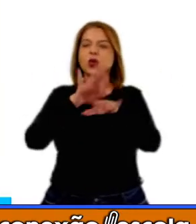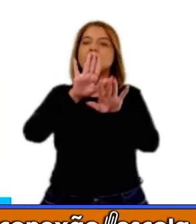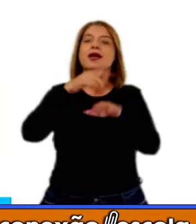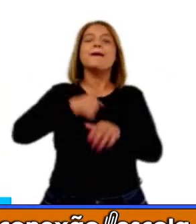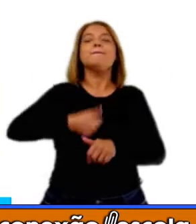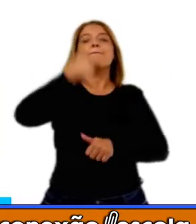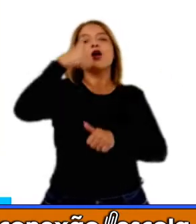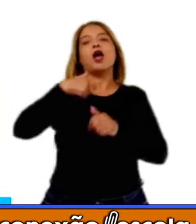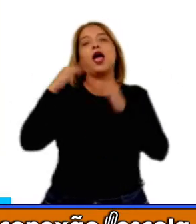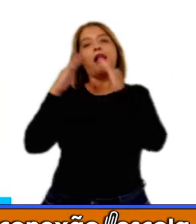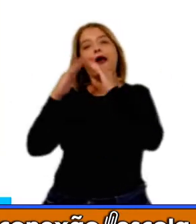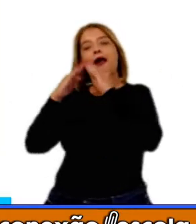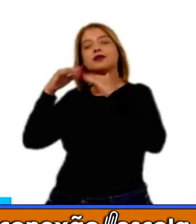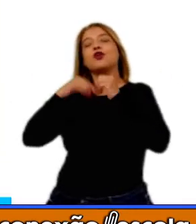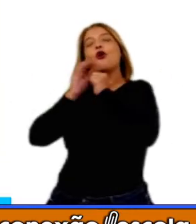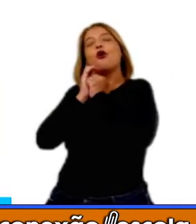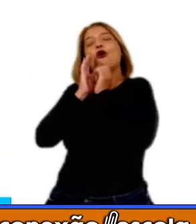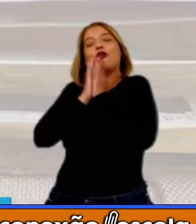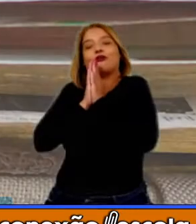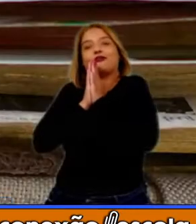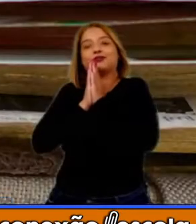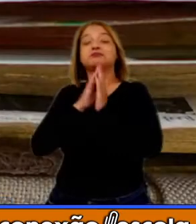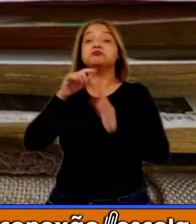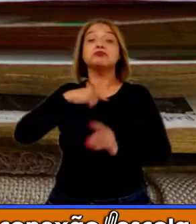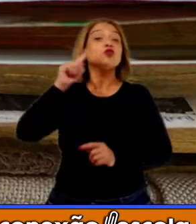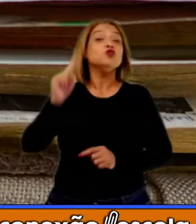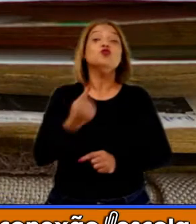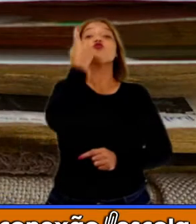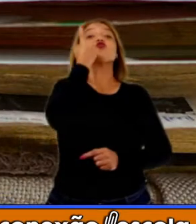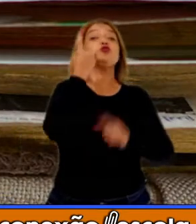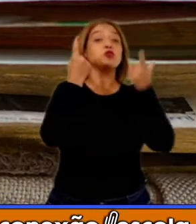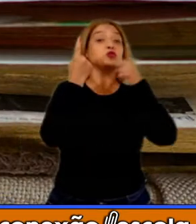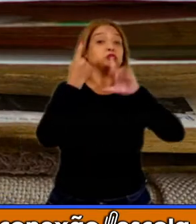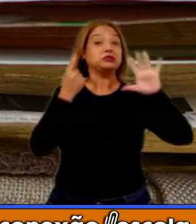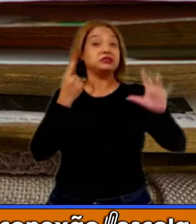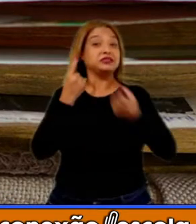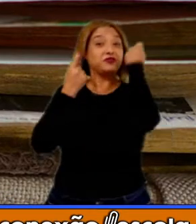rezar por ela. E foi o único que se salvou.